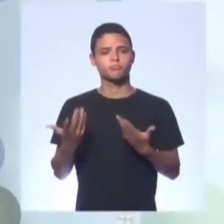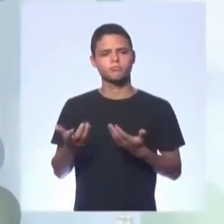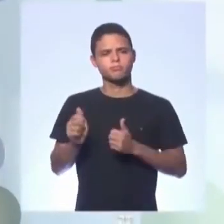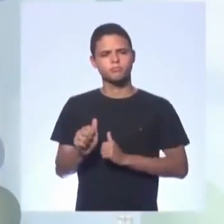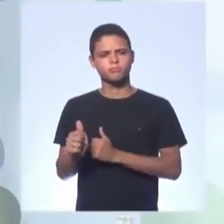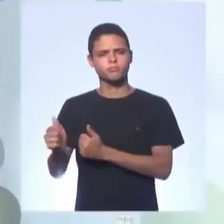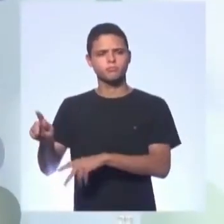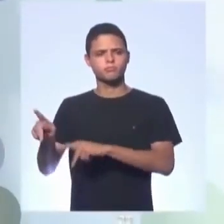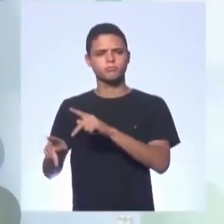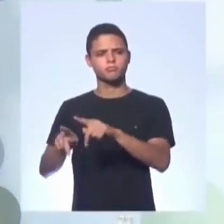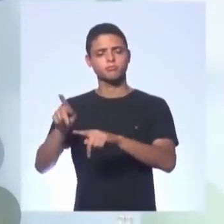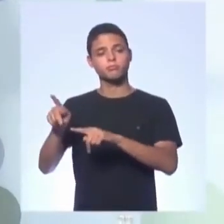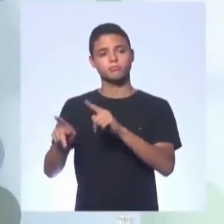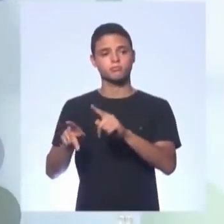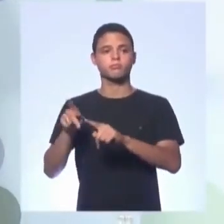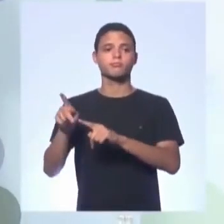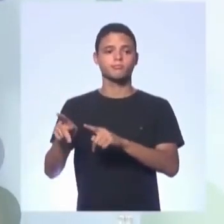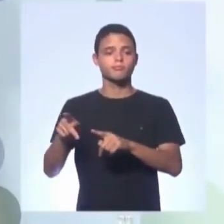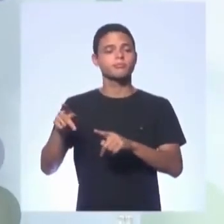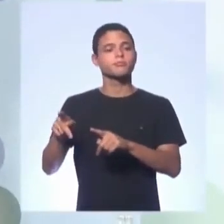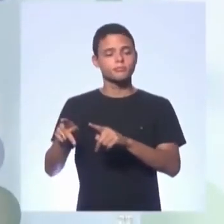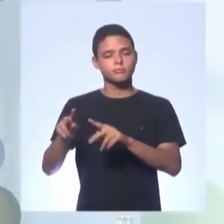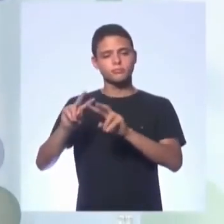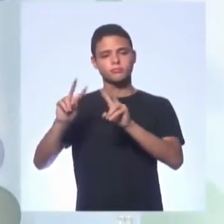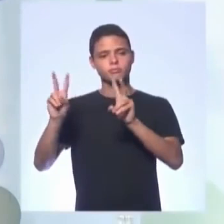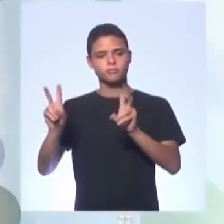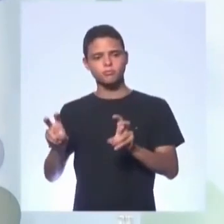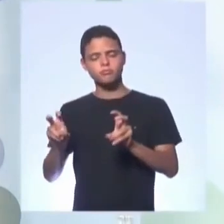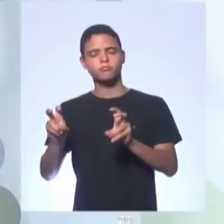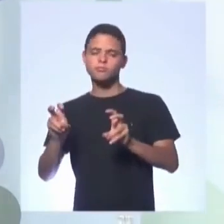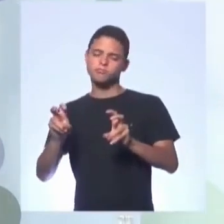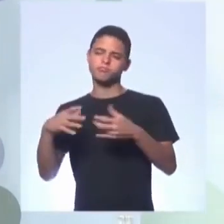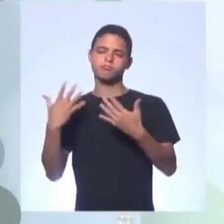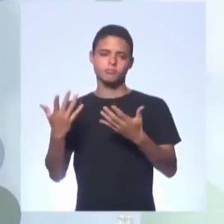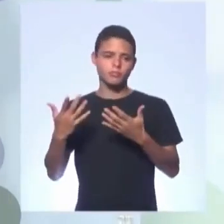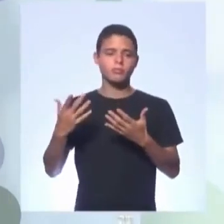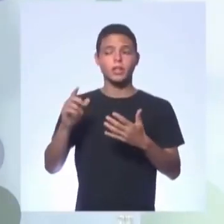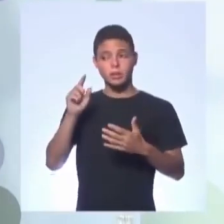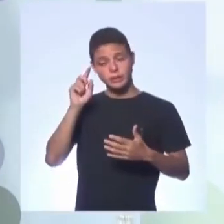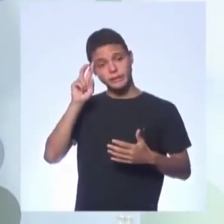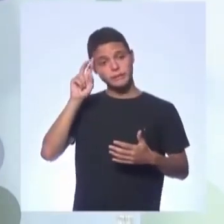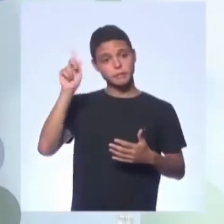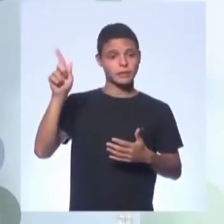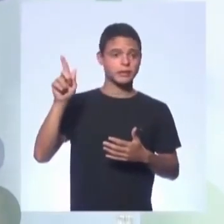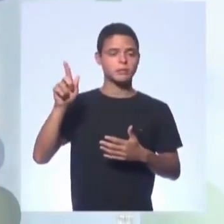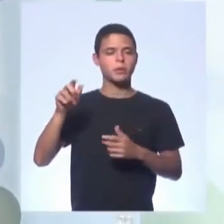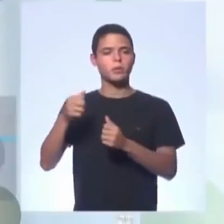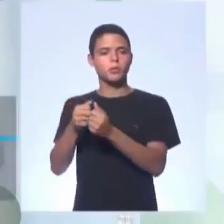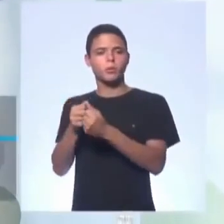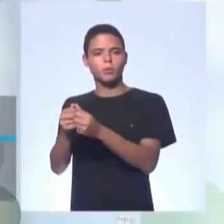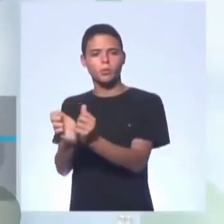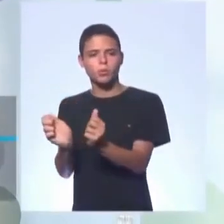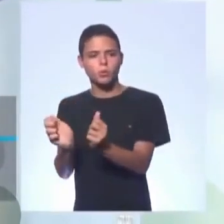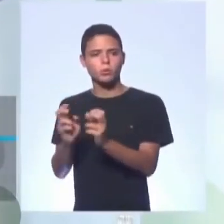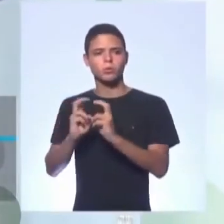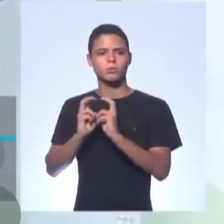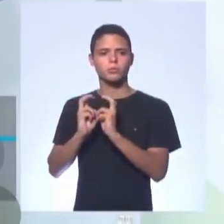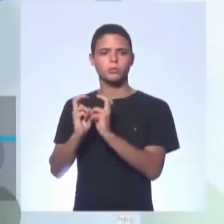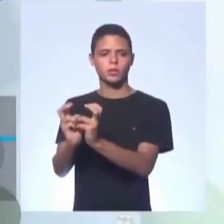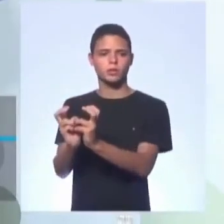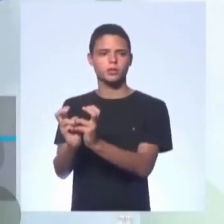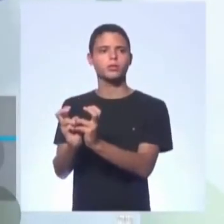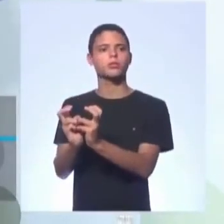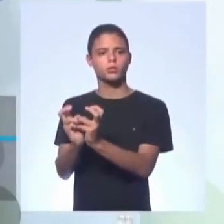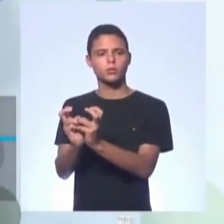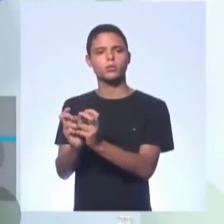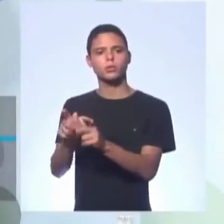transporte público, né, e logicamente a gente está falando dos transportes oficiais, nós estamos falando dos ônibus, né, nós estamos falando aí do metrô, né,